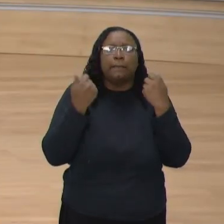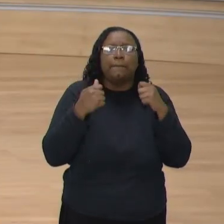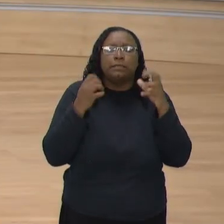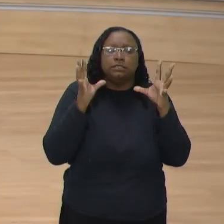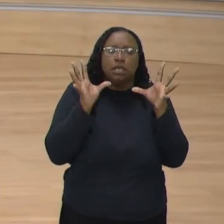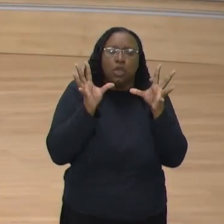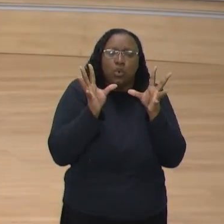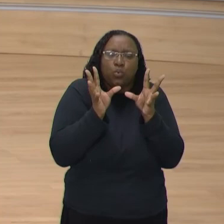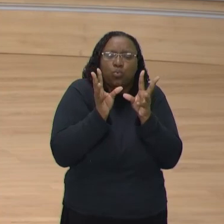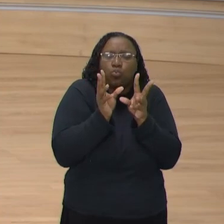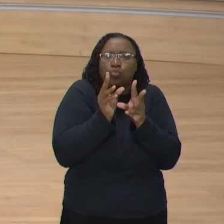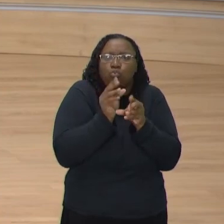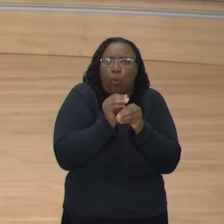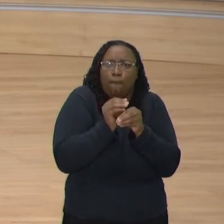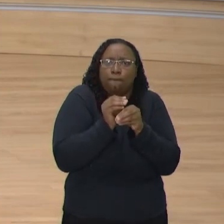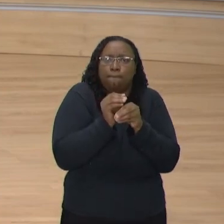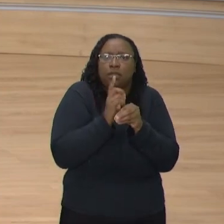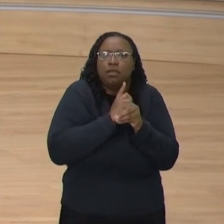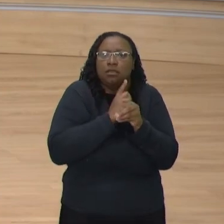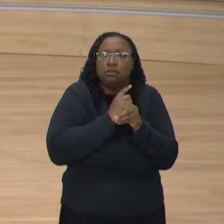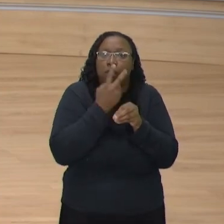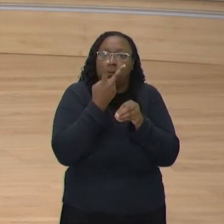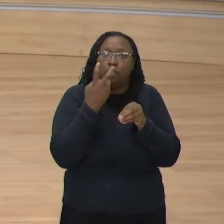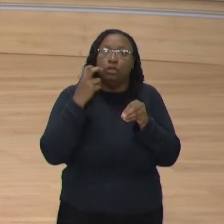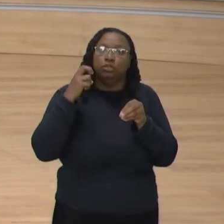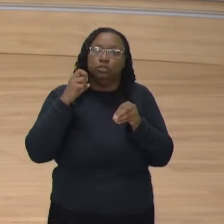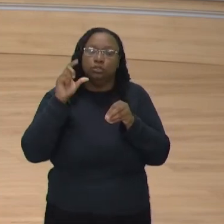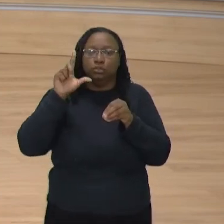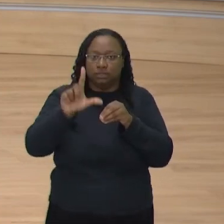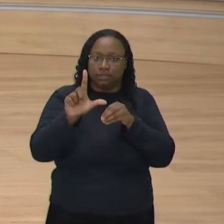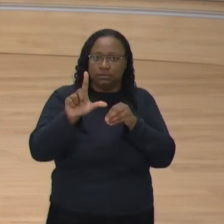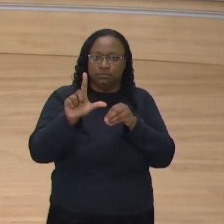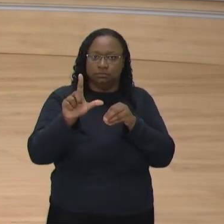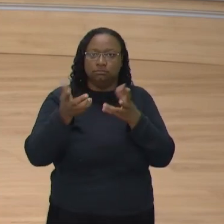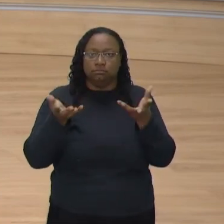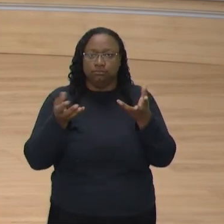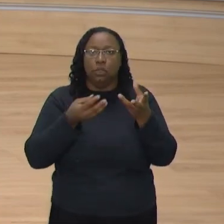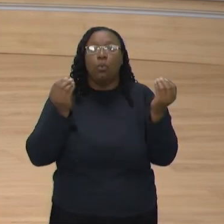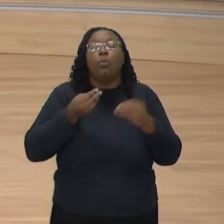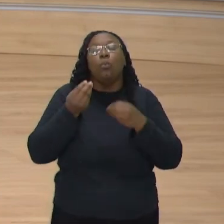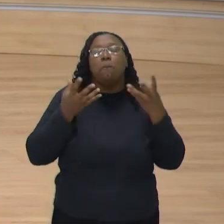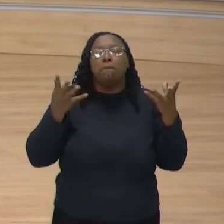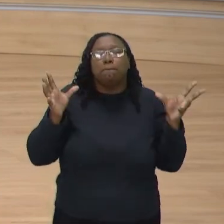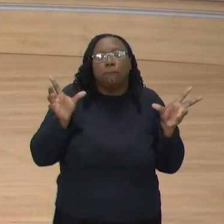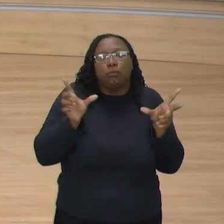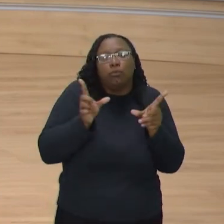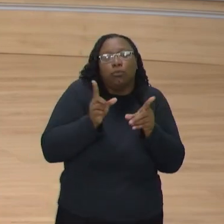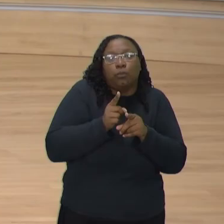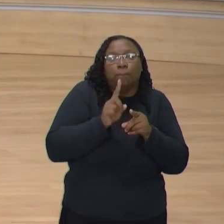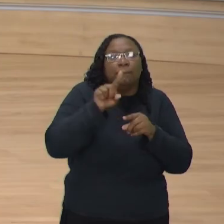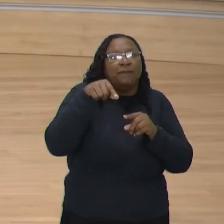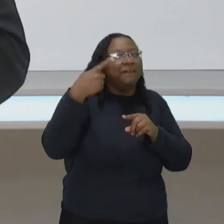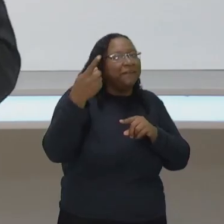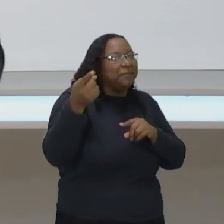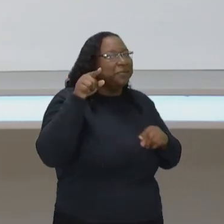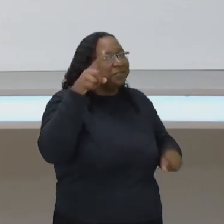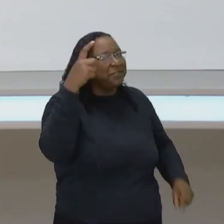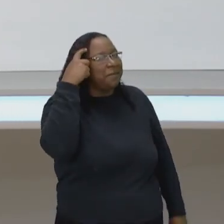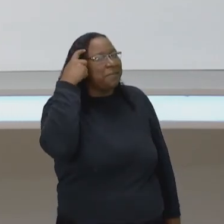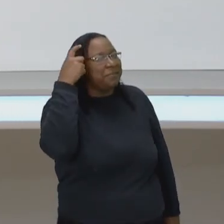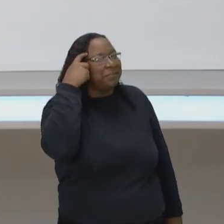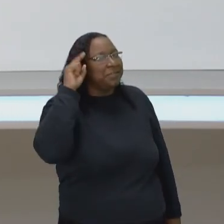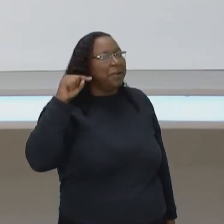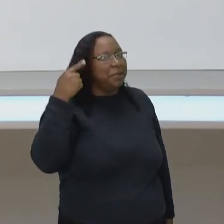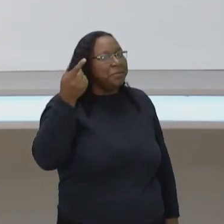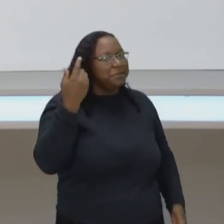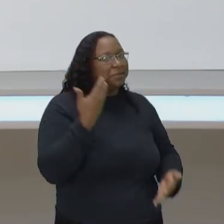Eu tenho uma de 2 litros, aí vou fazendo uma escala menor, quanto que eu tenho que reduzir? Desafio para você na próxima aula. Hoje a gente vai